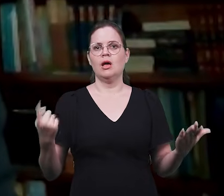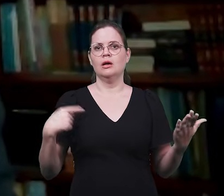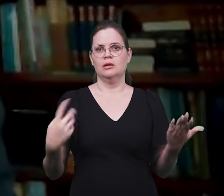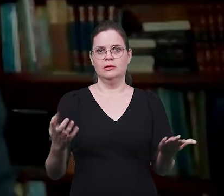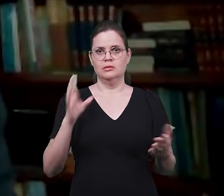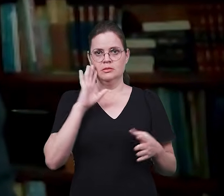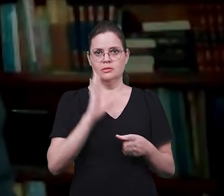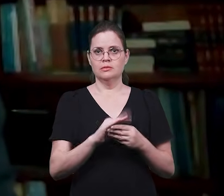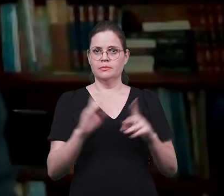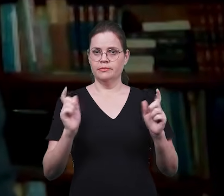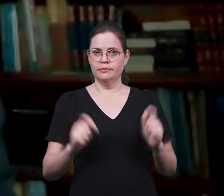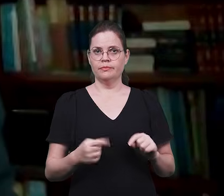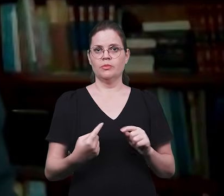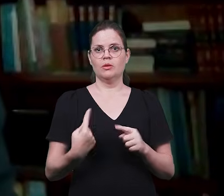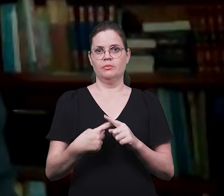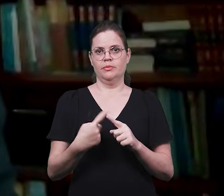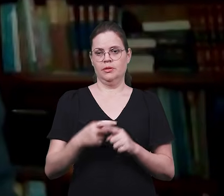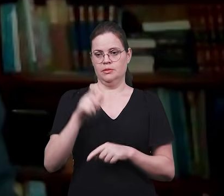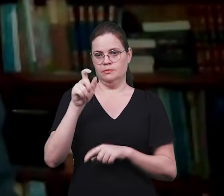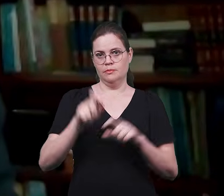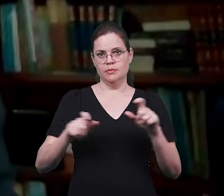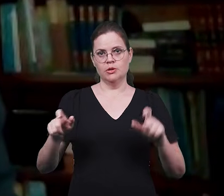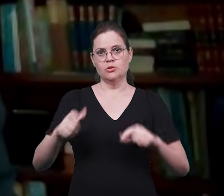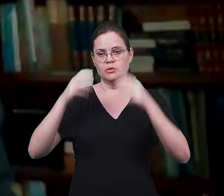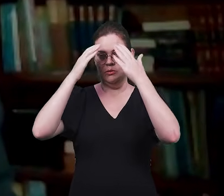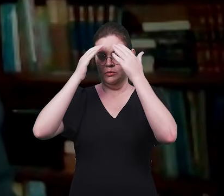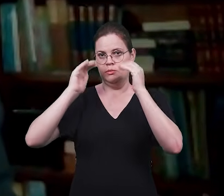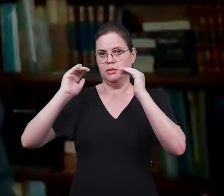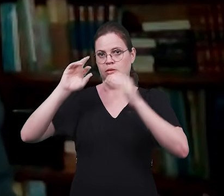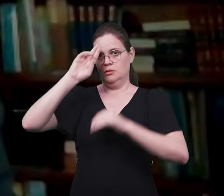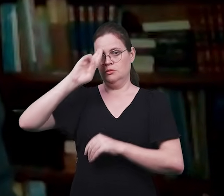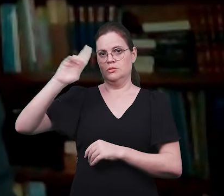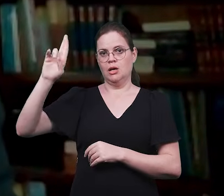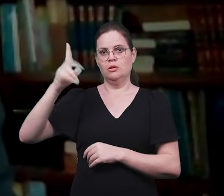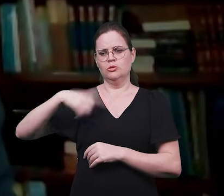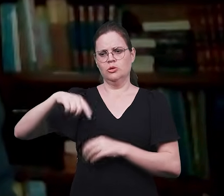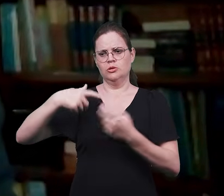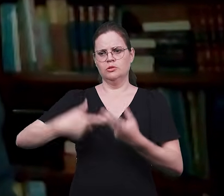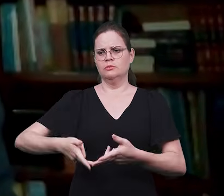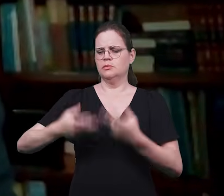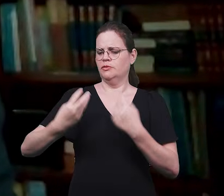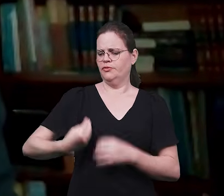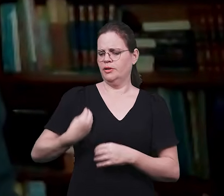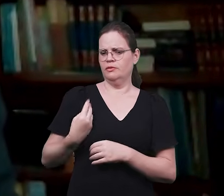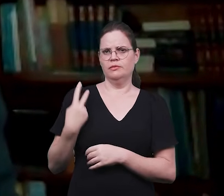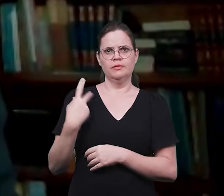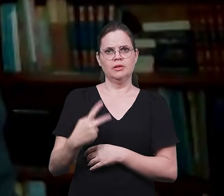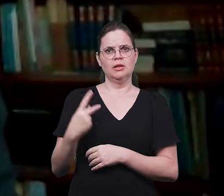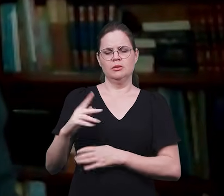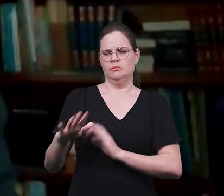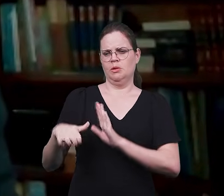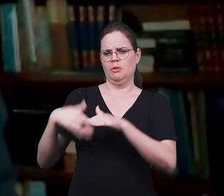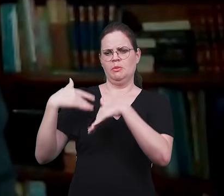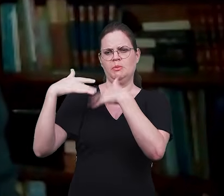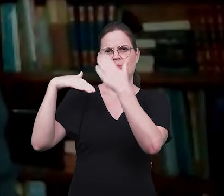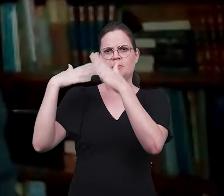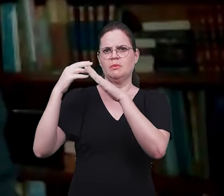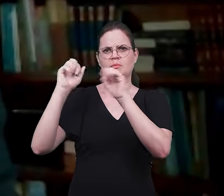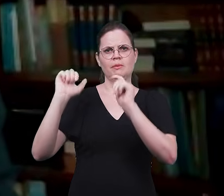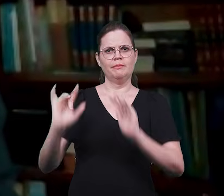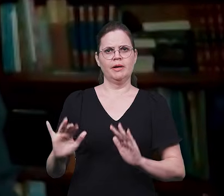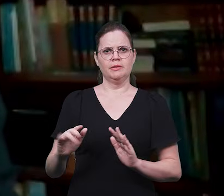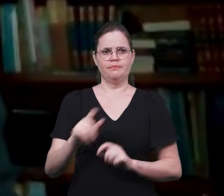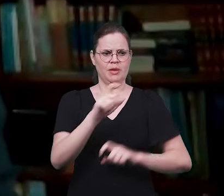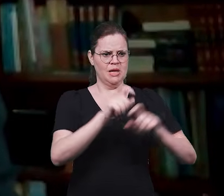fizeram fora da presença do Senhor. Aqueles que atenderam àquilo que o Senhor disse, nós vemos na vida deles